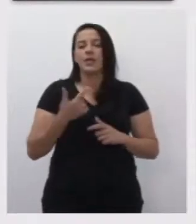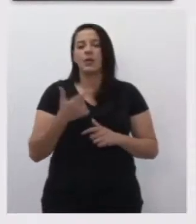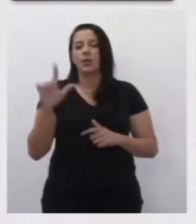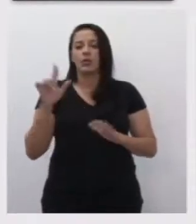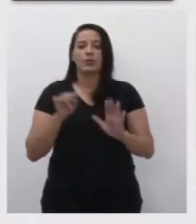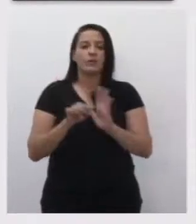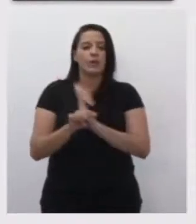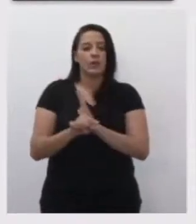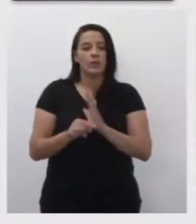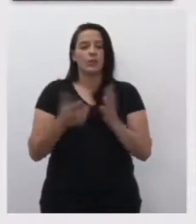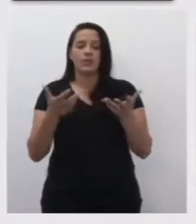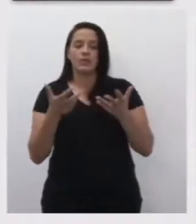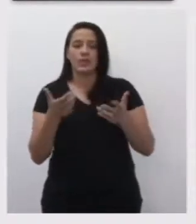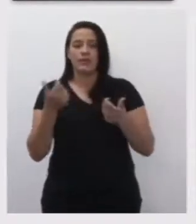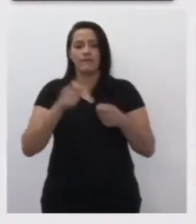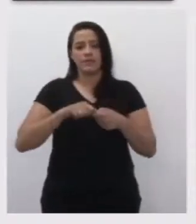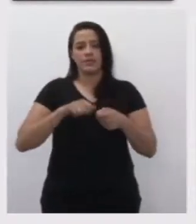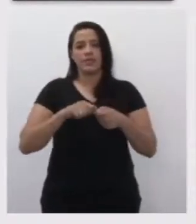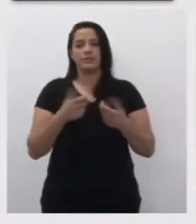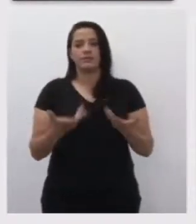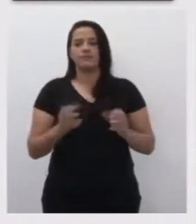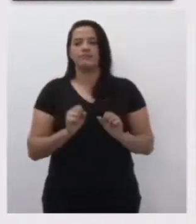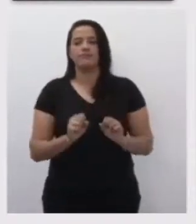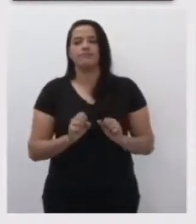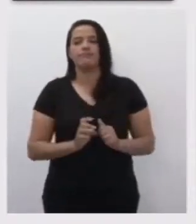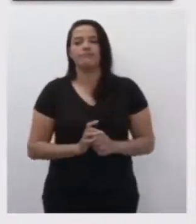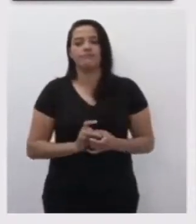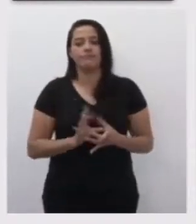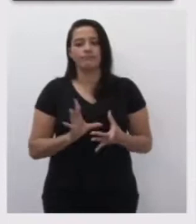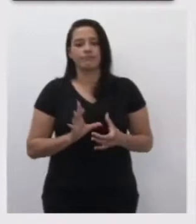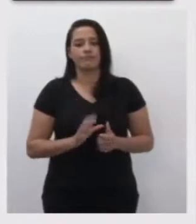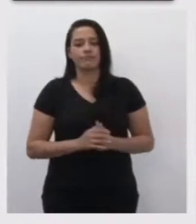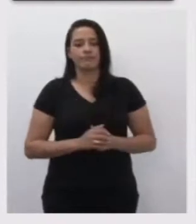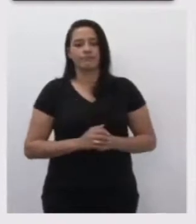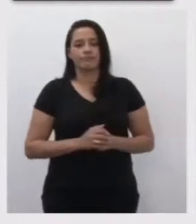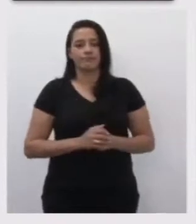para fazer. Nelly?